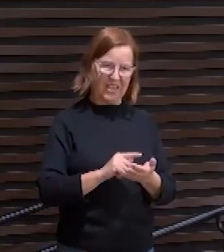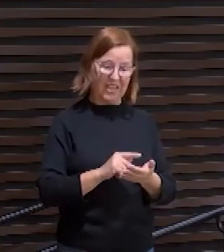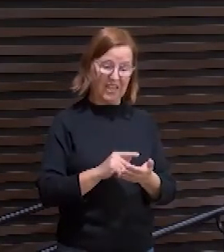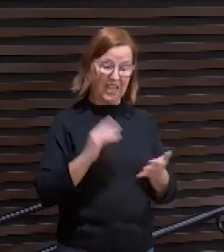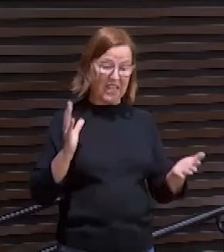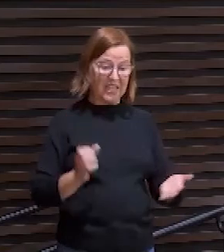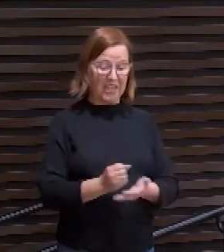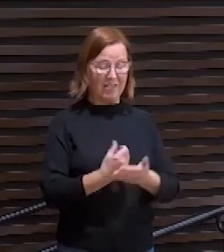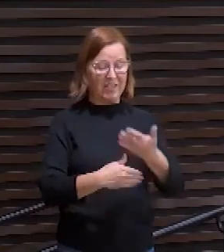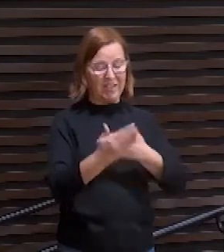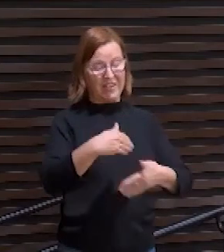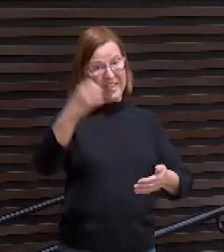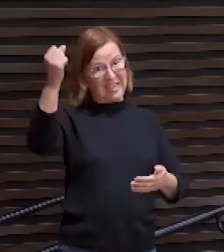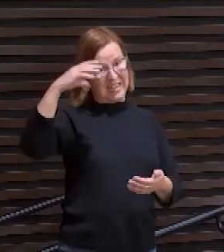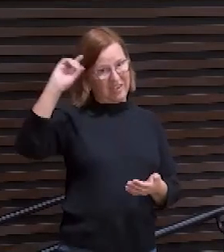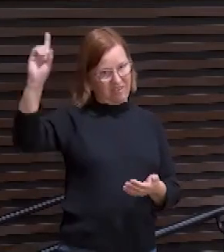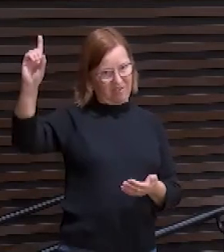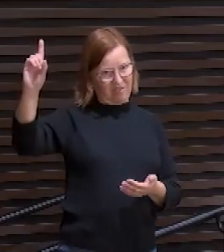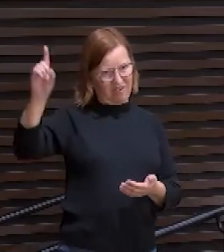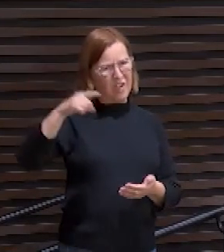Você entendeu isso?